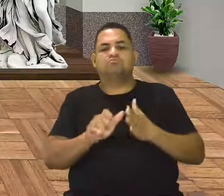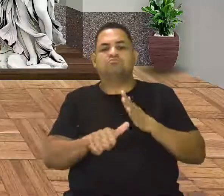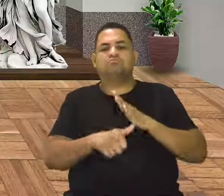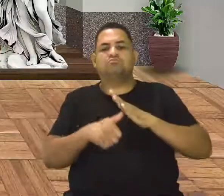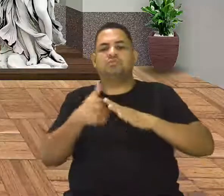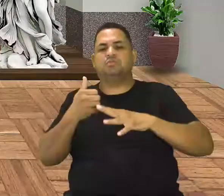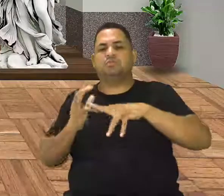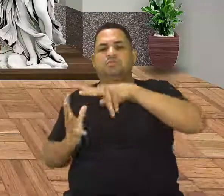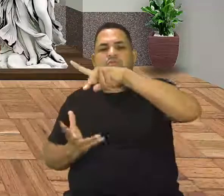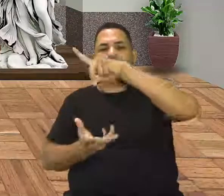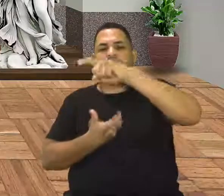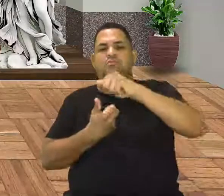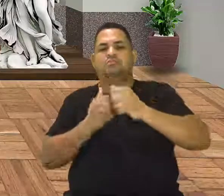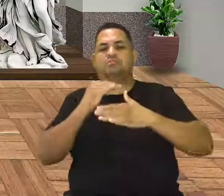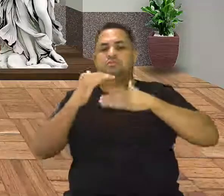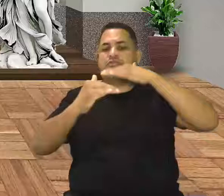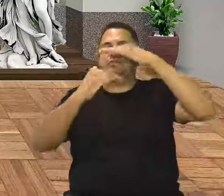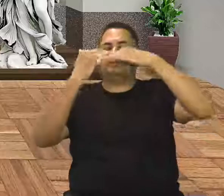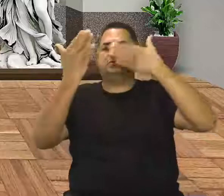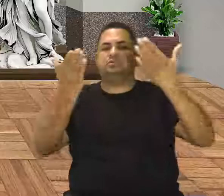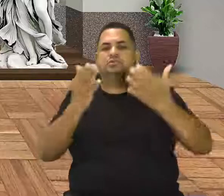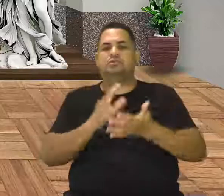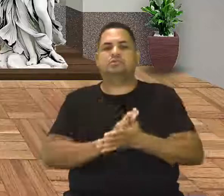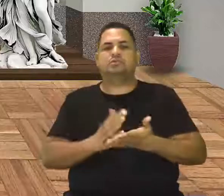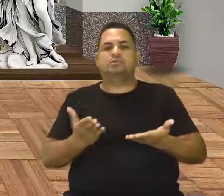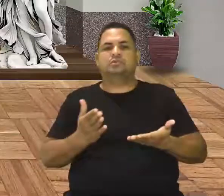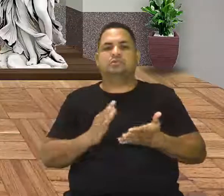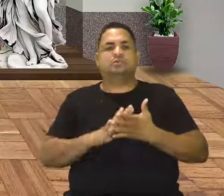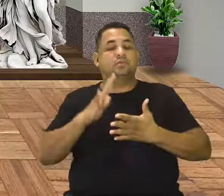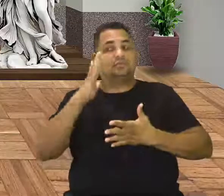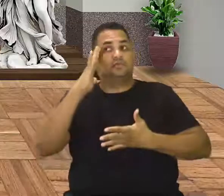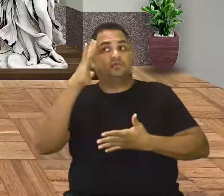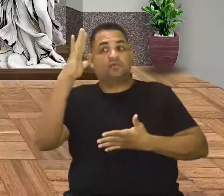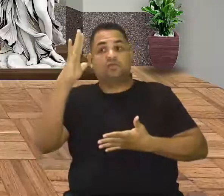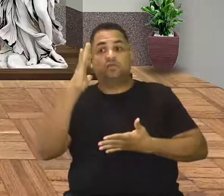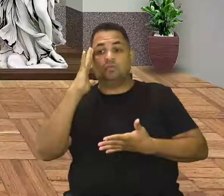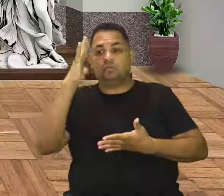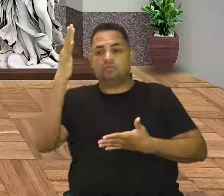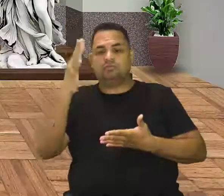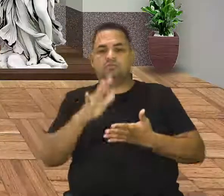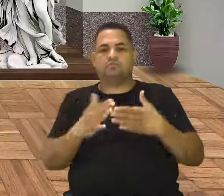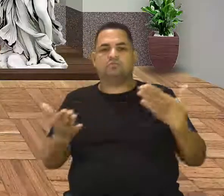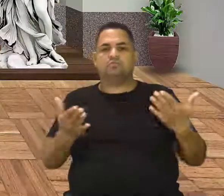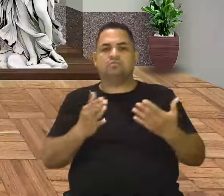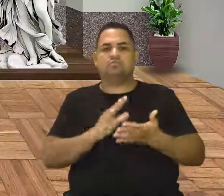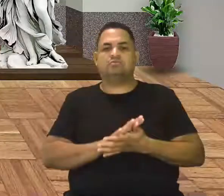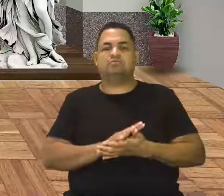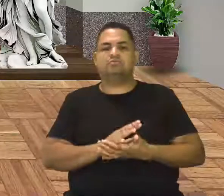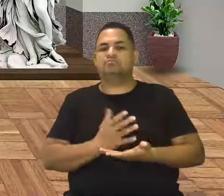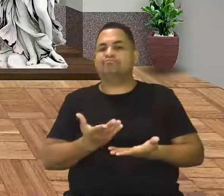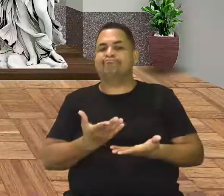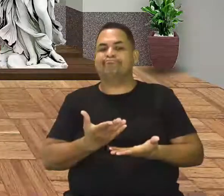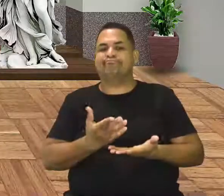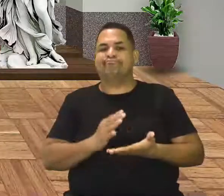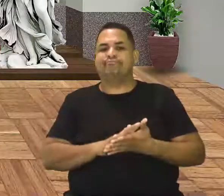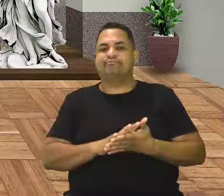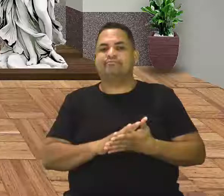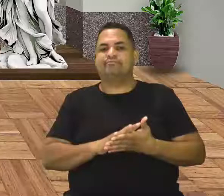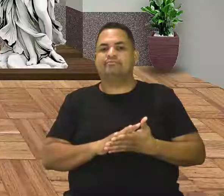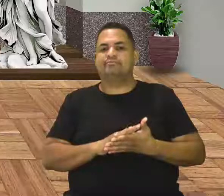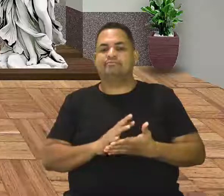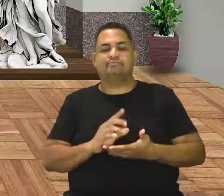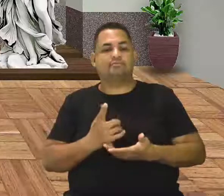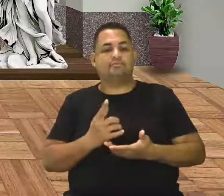mundo. É incrível. Mas isso são sonhos. E nem todo mundo tem essa coragem de ir tentar a